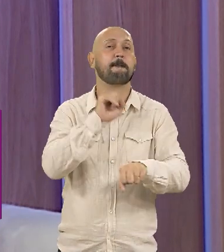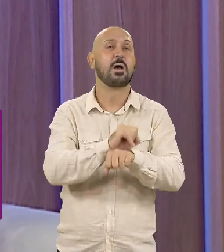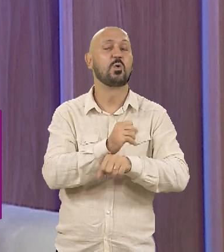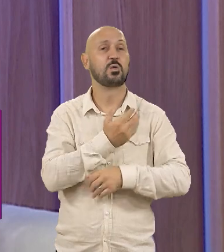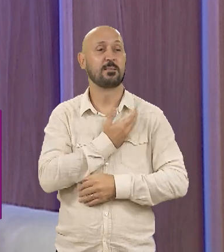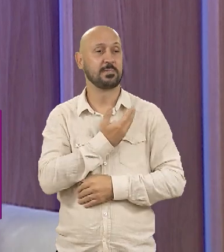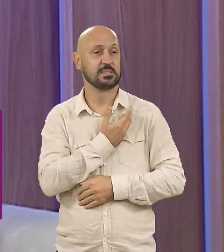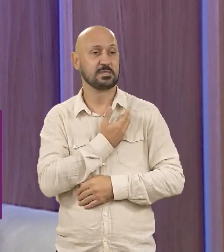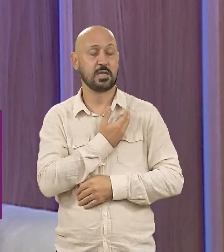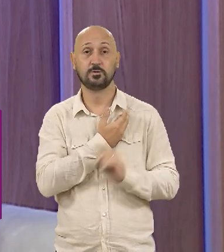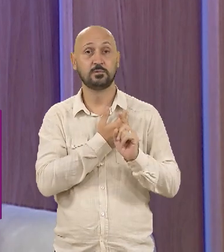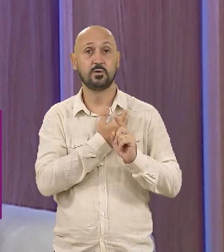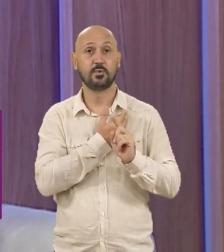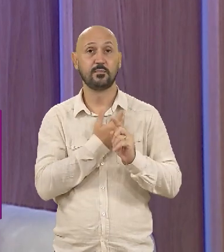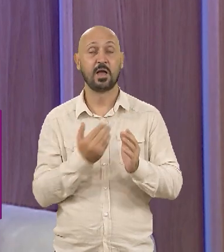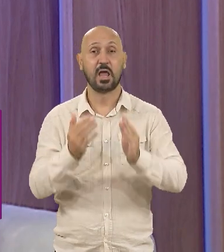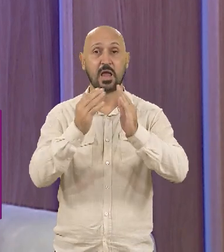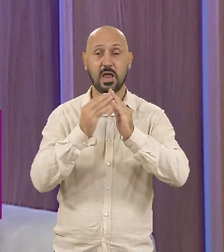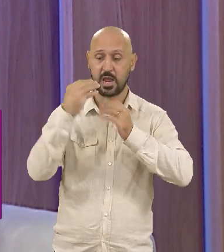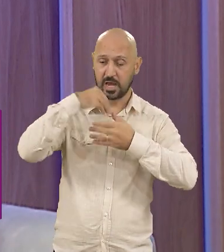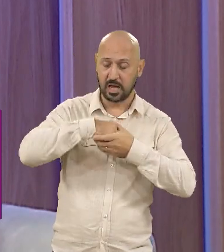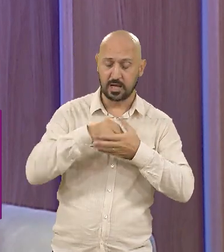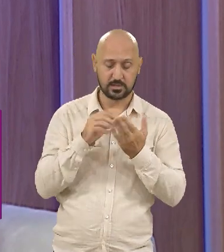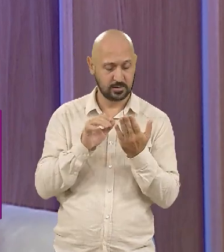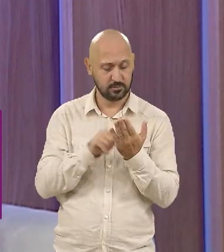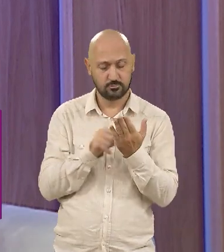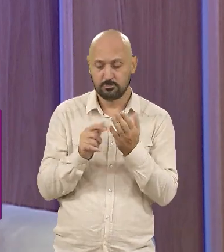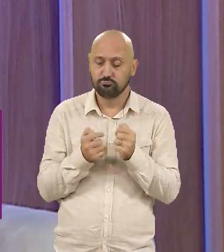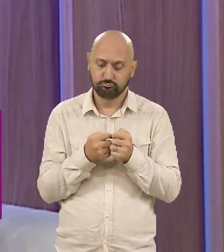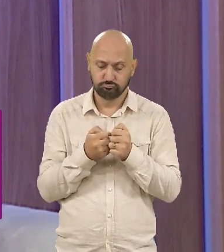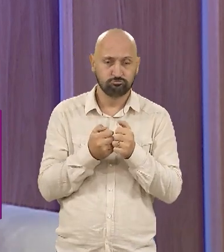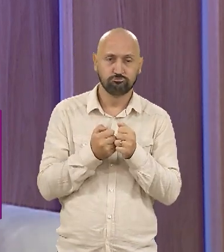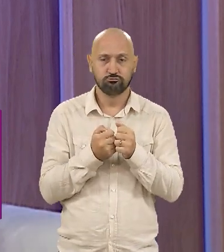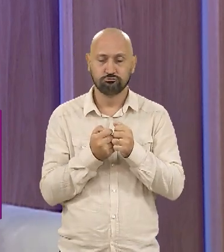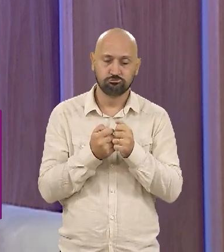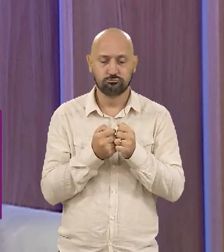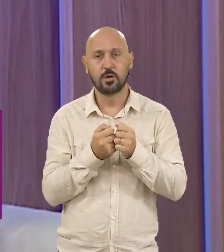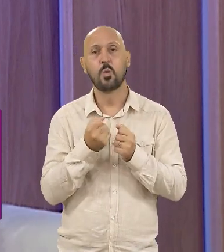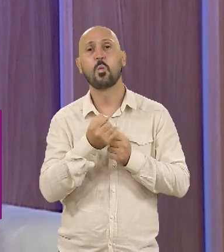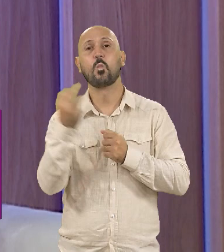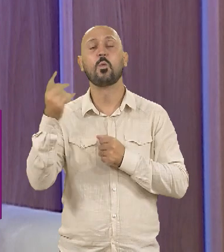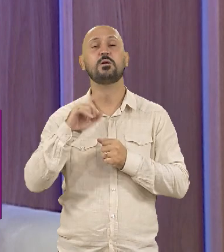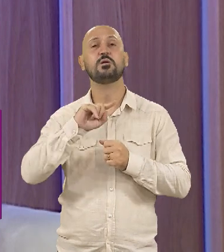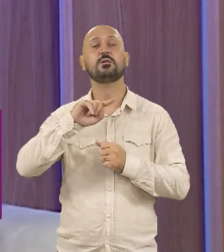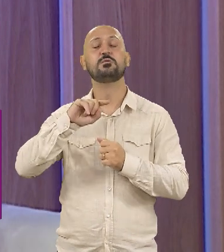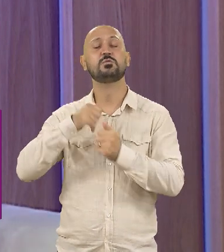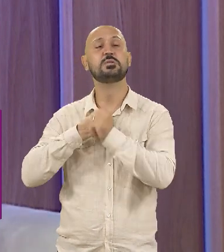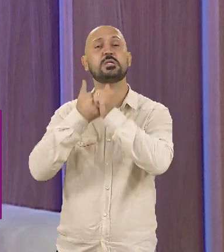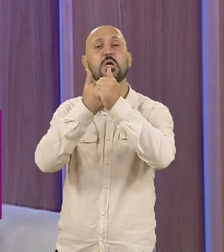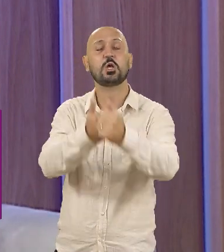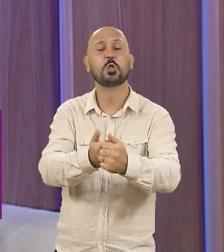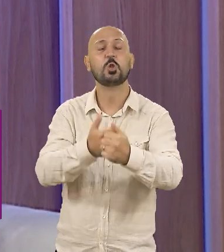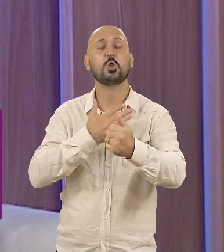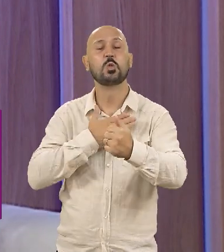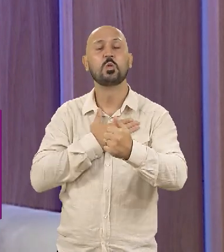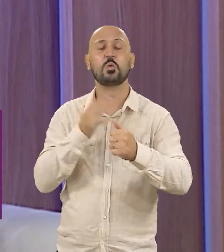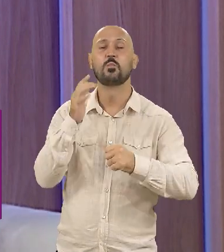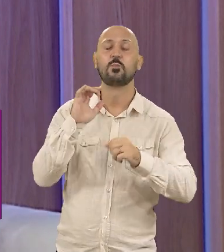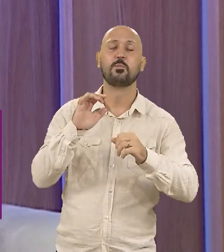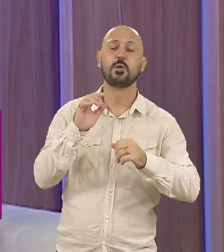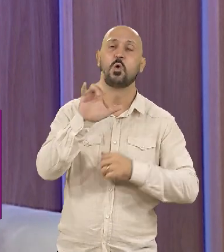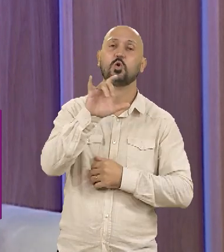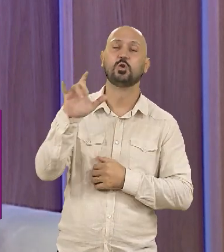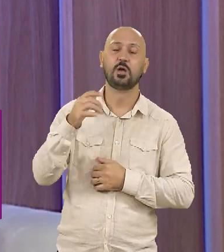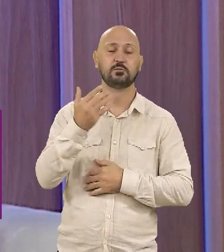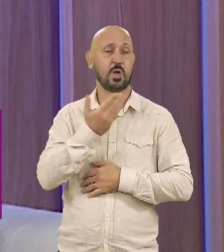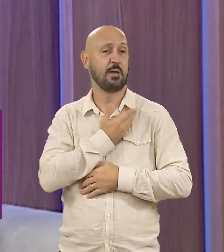em celular, né? Então eu digo assim, nossa, eu tenho não sei quantos mil seguidores no meu Instagram, eu tenho não sei quantos mil amigos. Se pegar